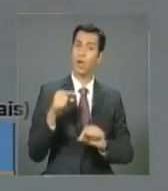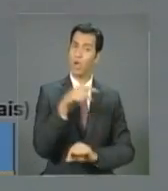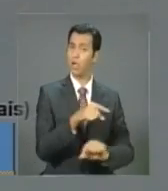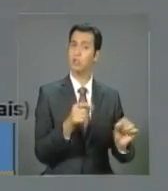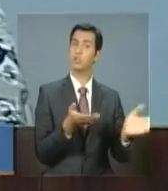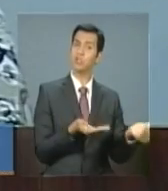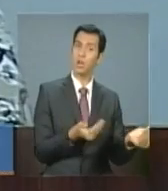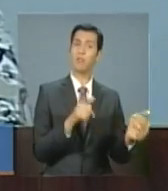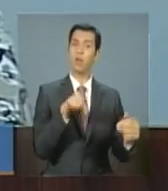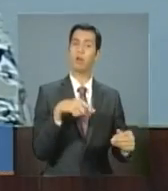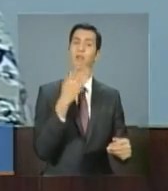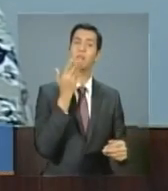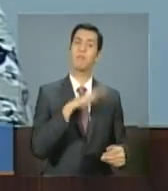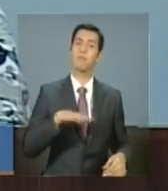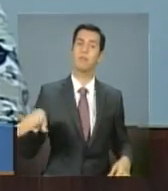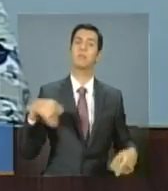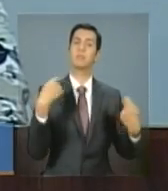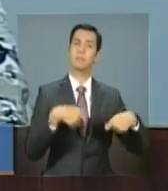aula, deveriam estar brincando.